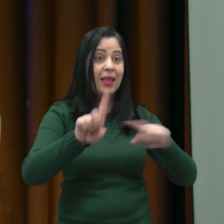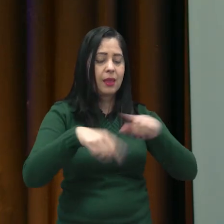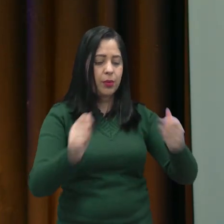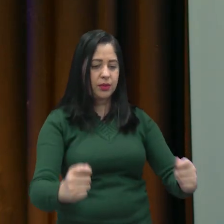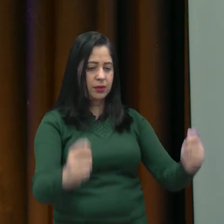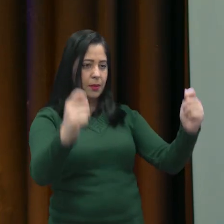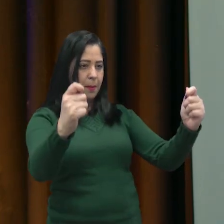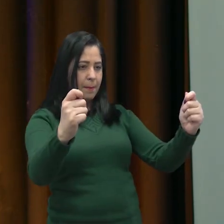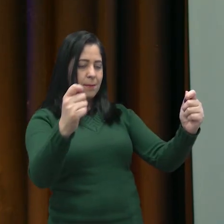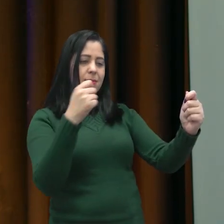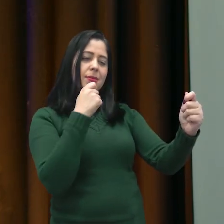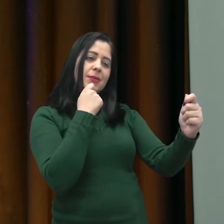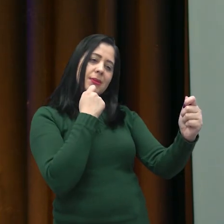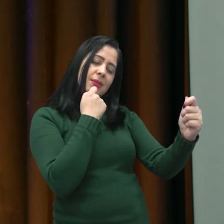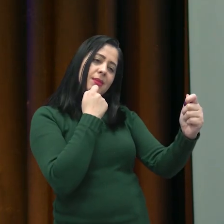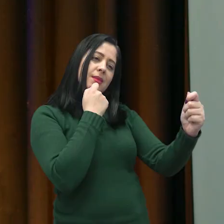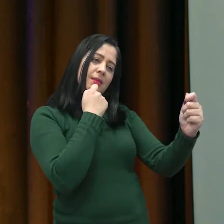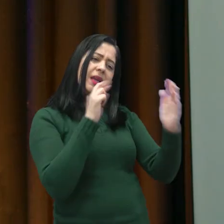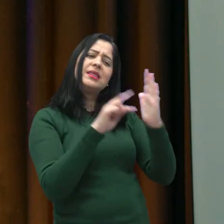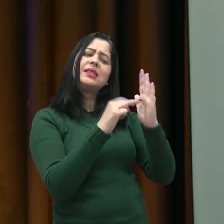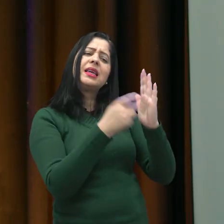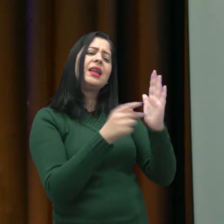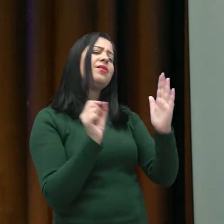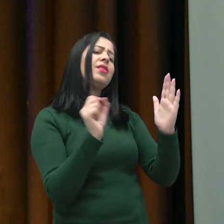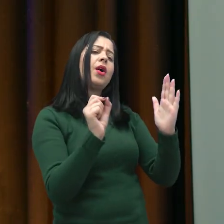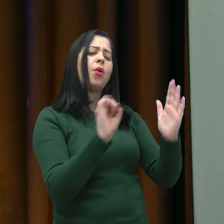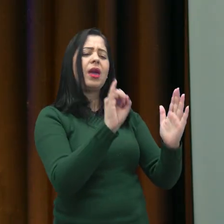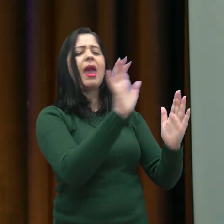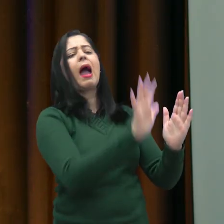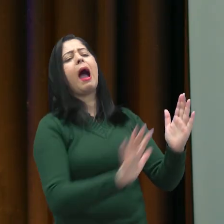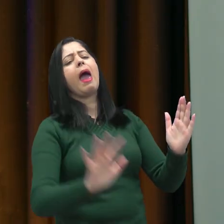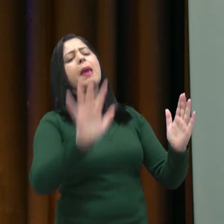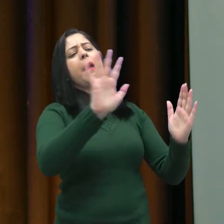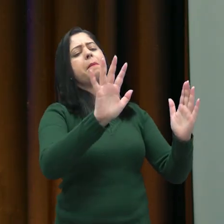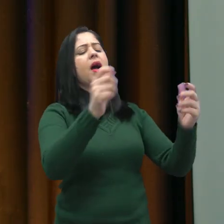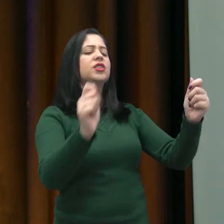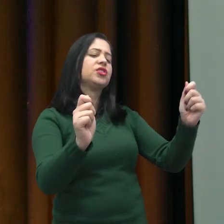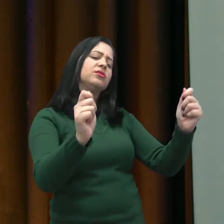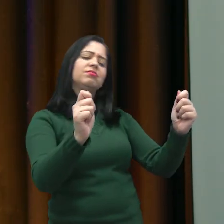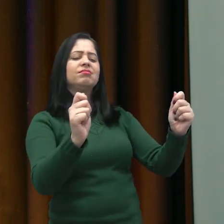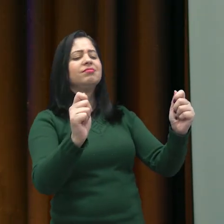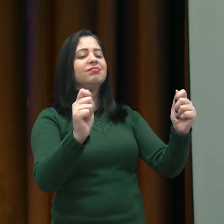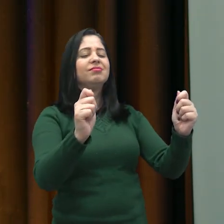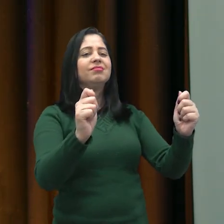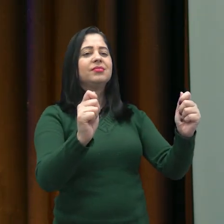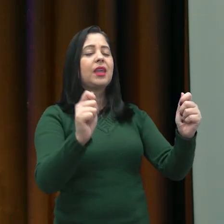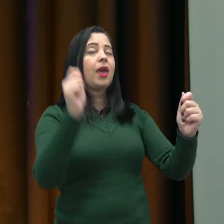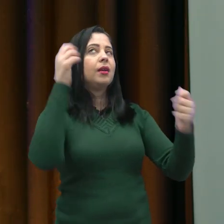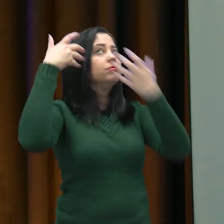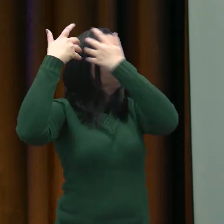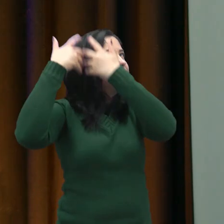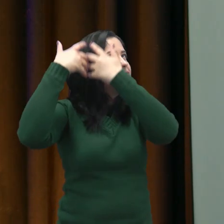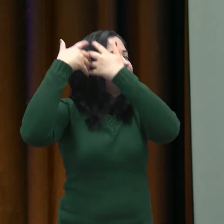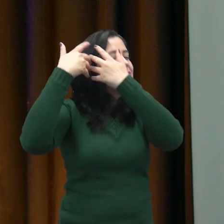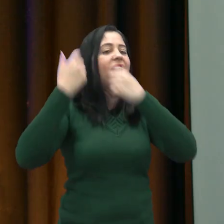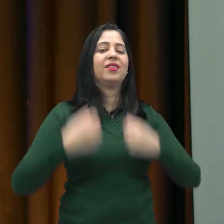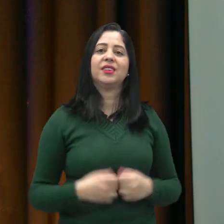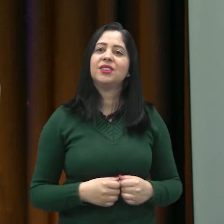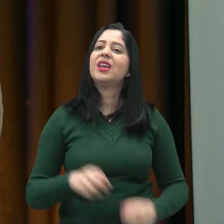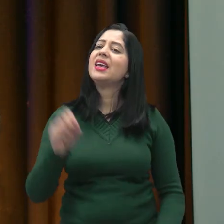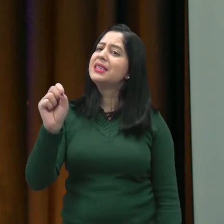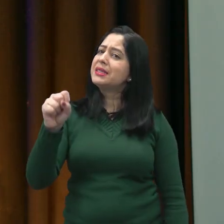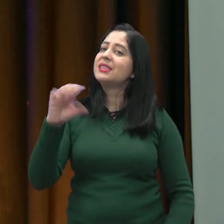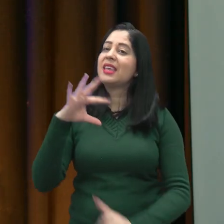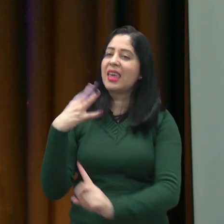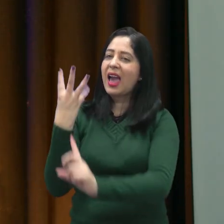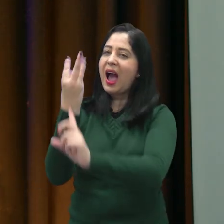fluir e depois refletir. O que aquele desenho conversa com você, né? O que aquela imagem fala para você? E